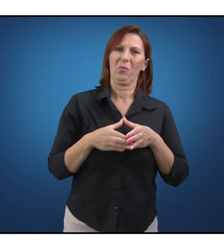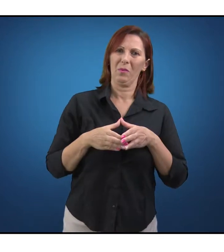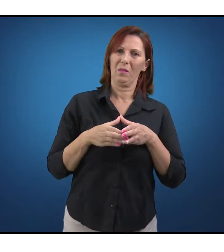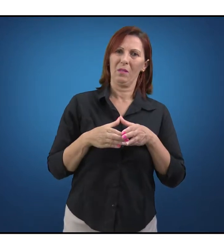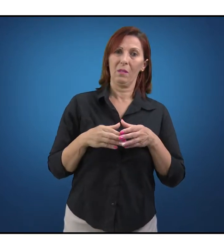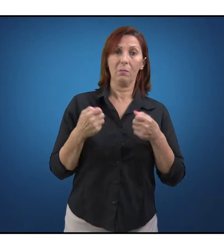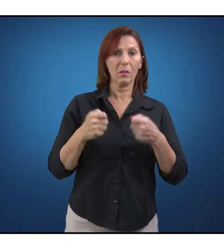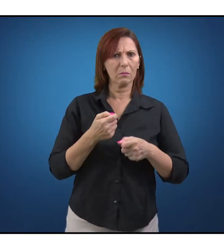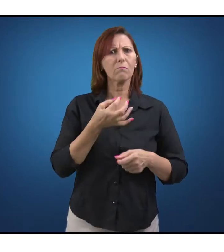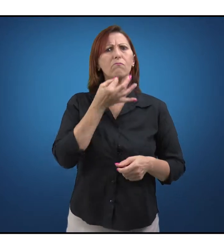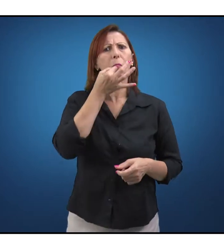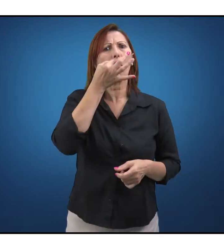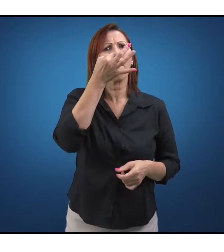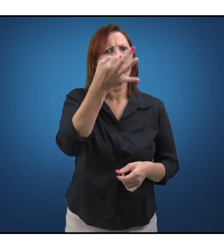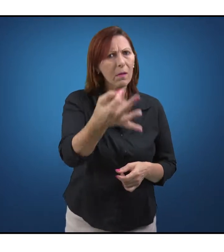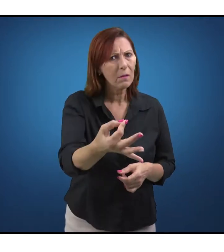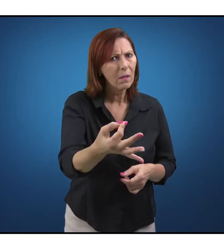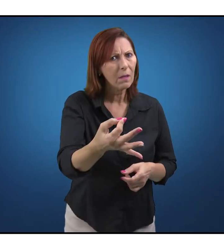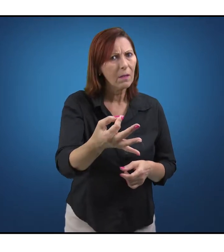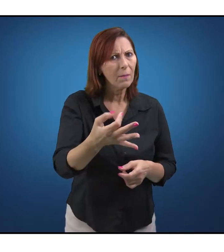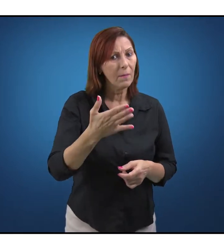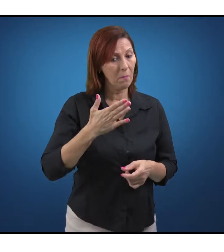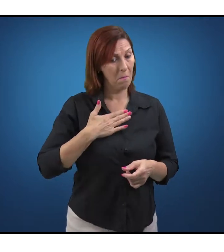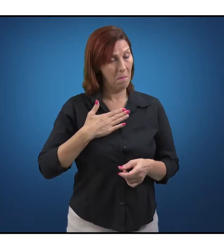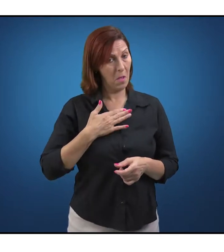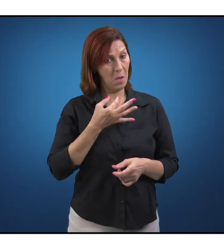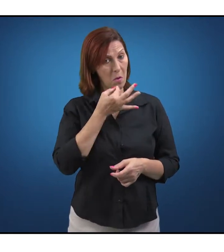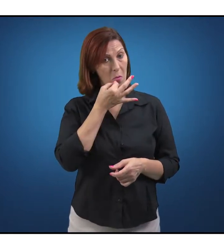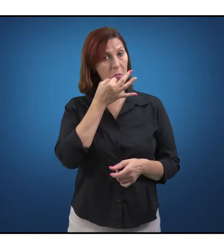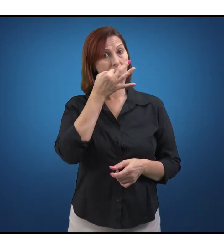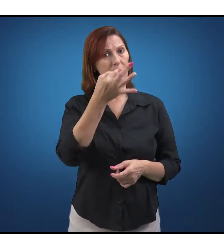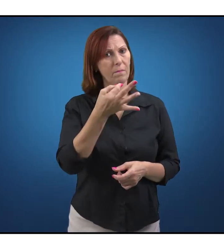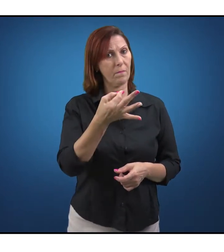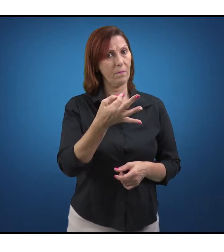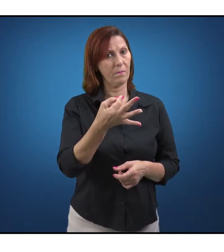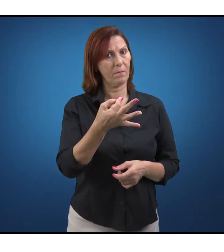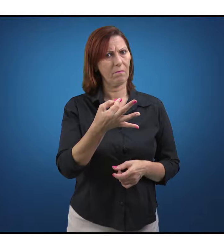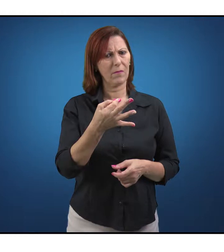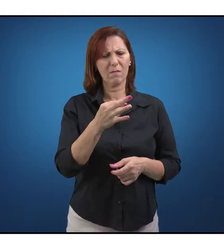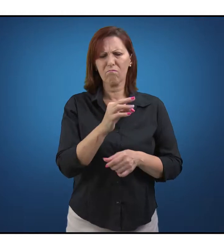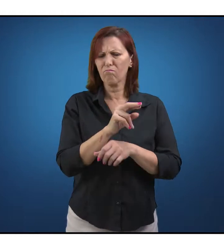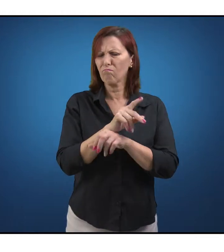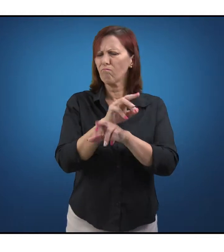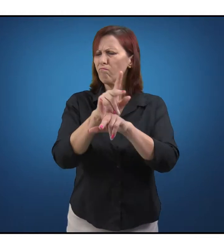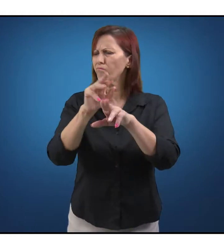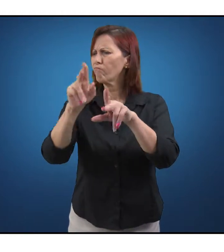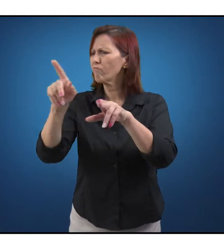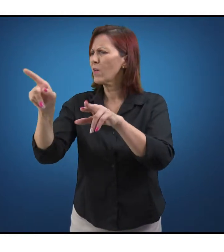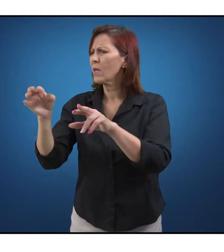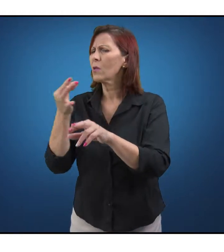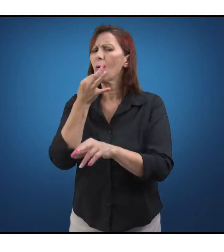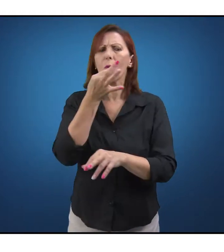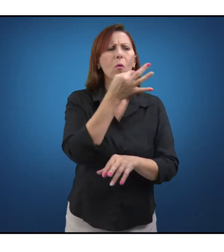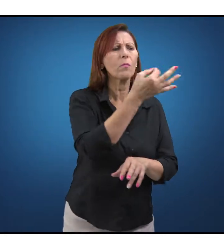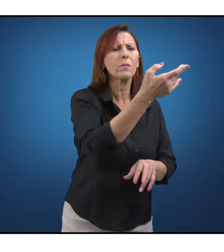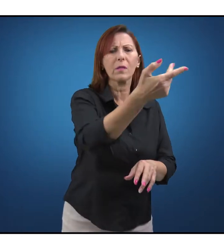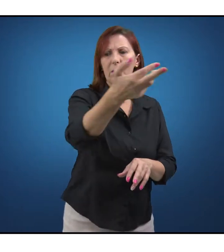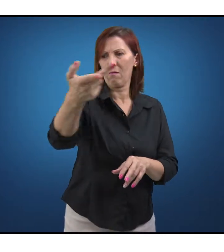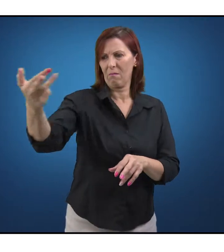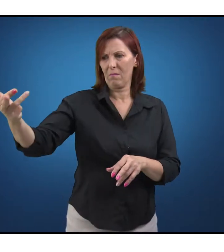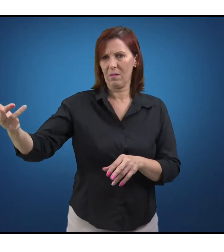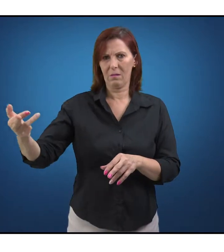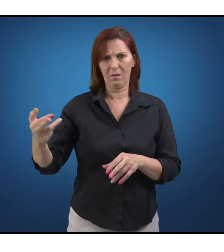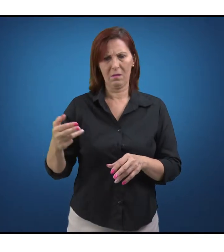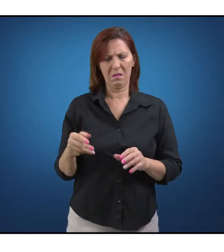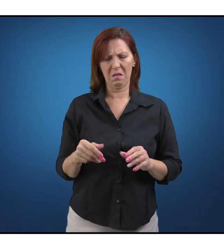posso opinar, mas o meu opinar tem que ser entre as várias opiniões que ocorreram. Não